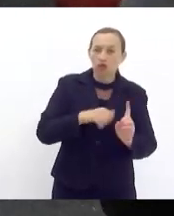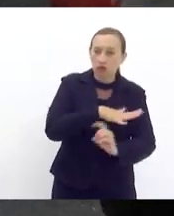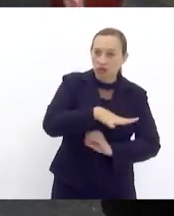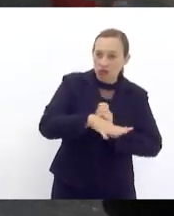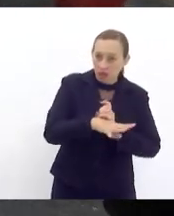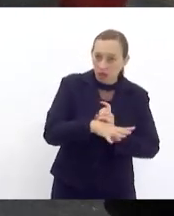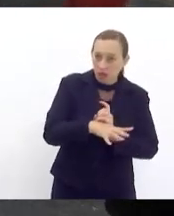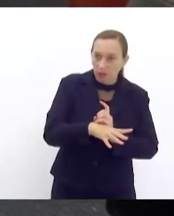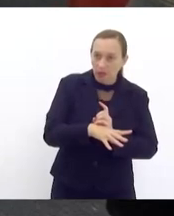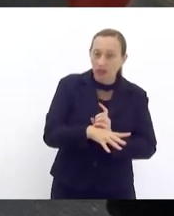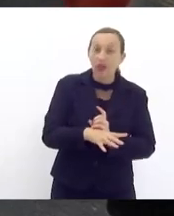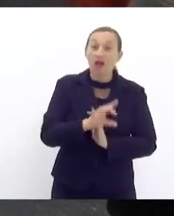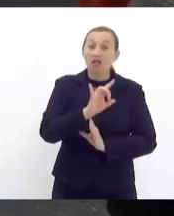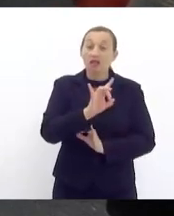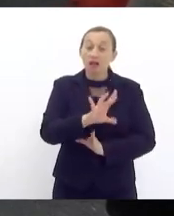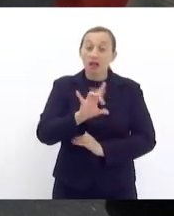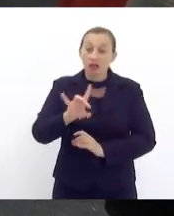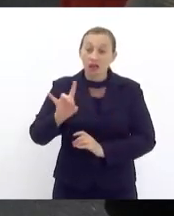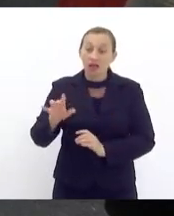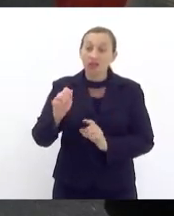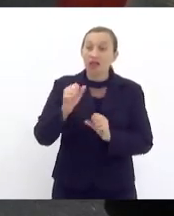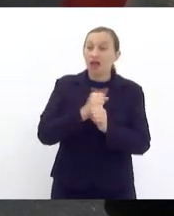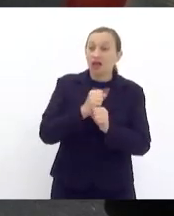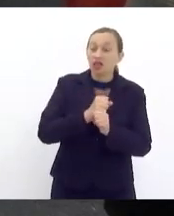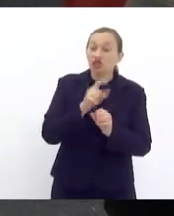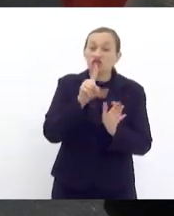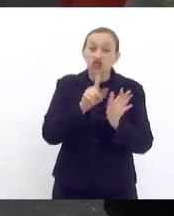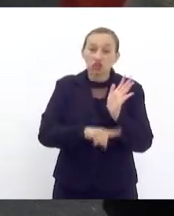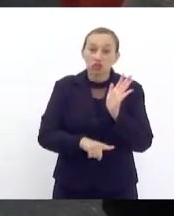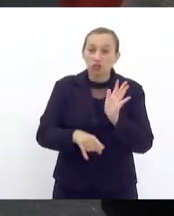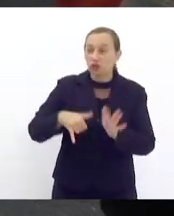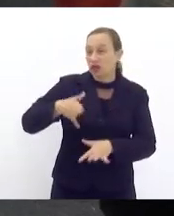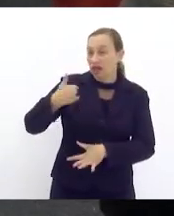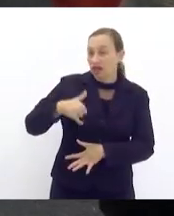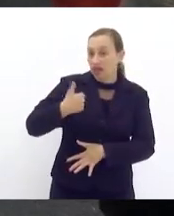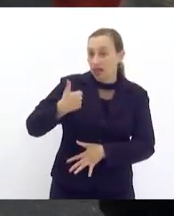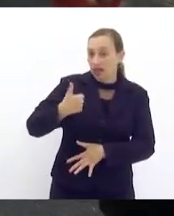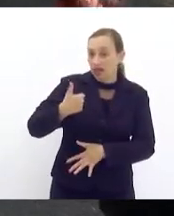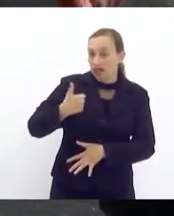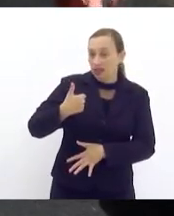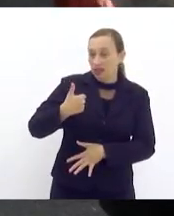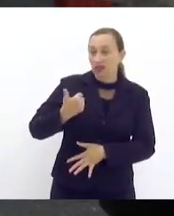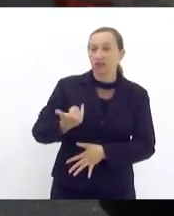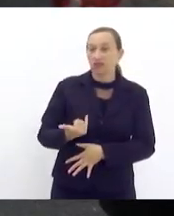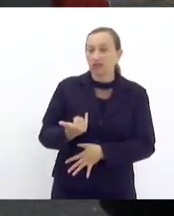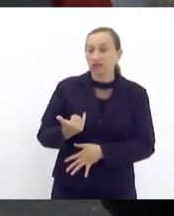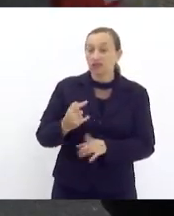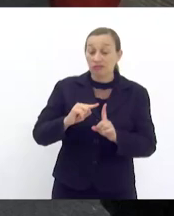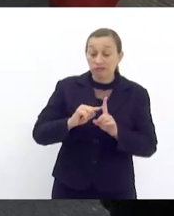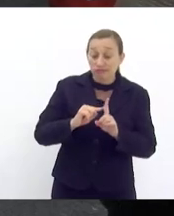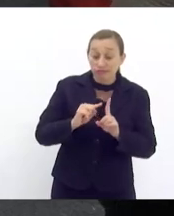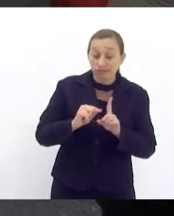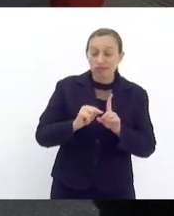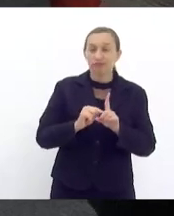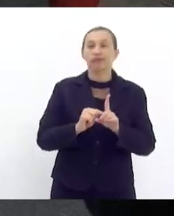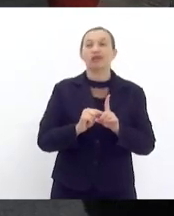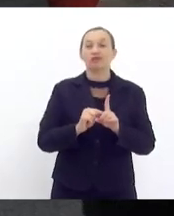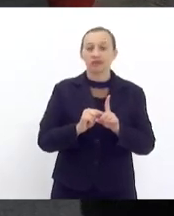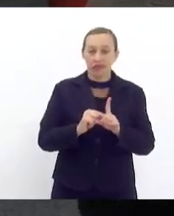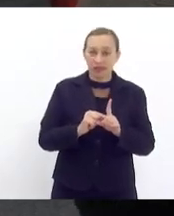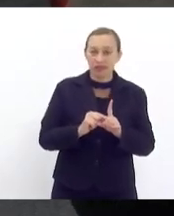é a cada ano diminui a idade em que se estabelece a gravidez precoce